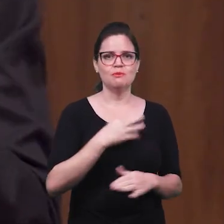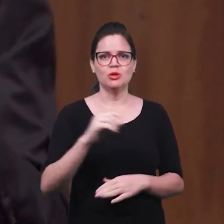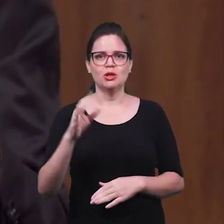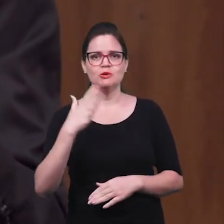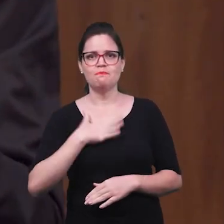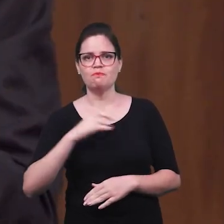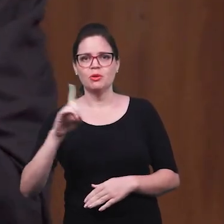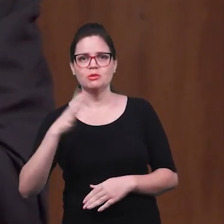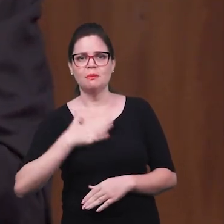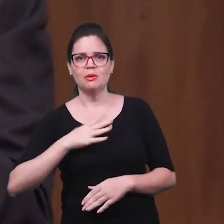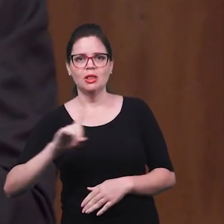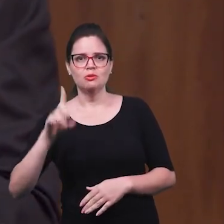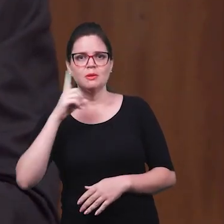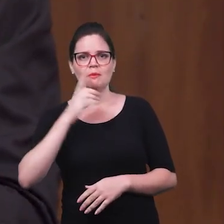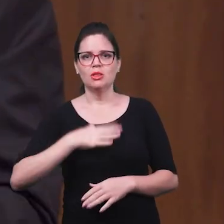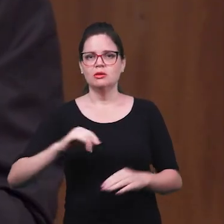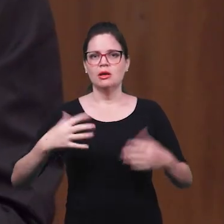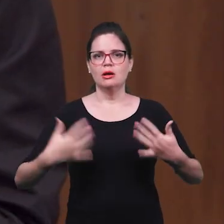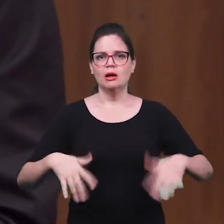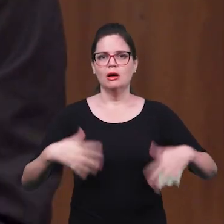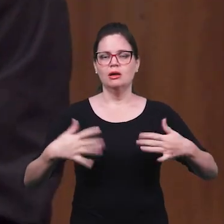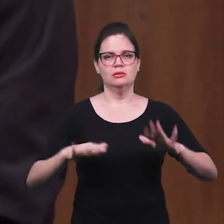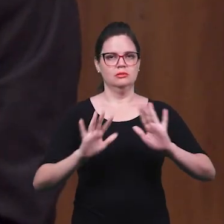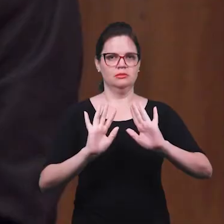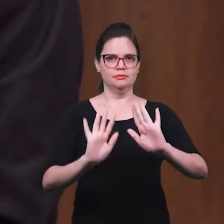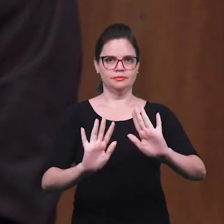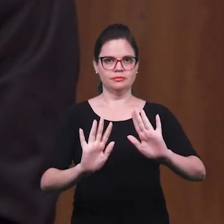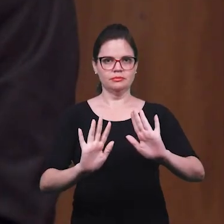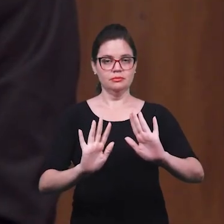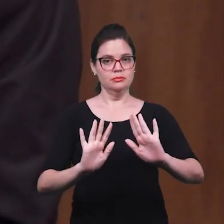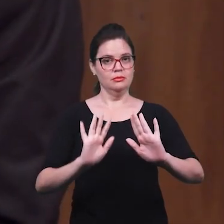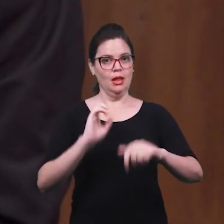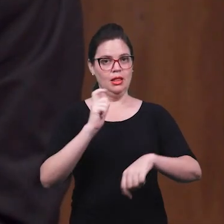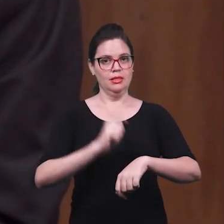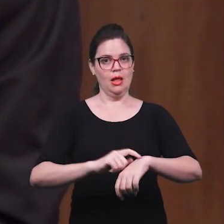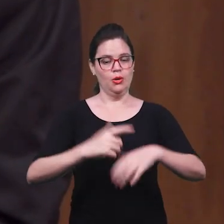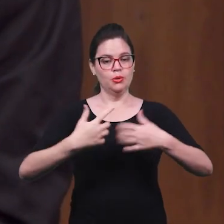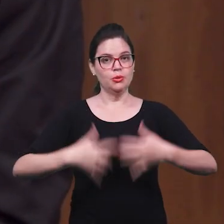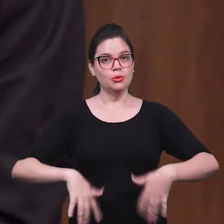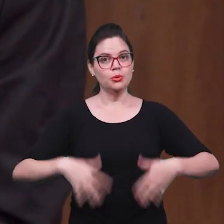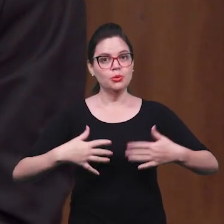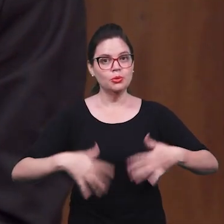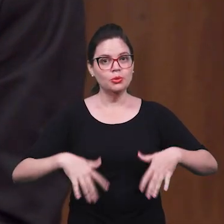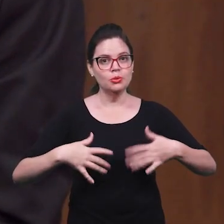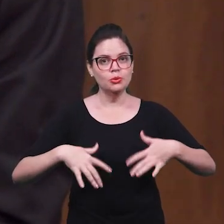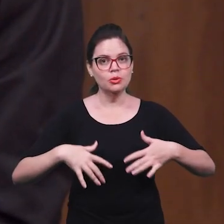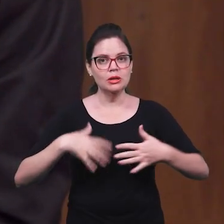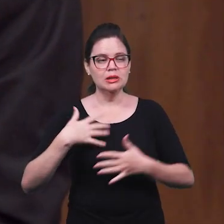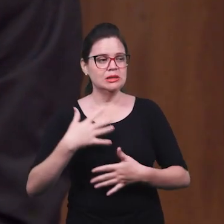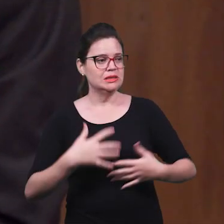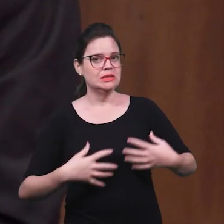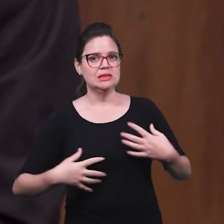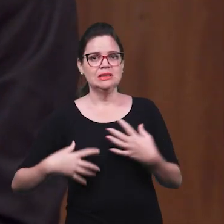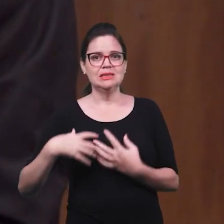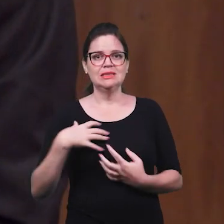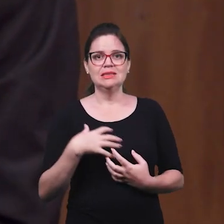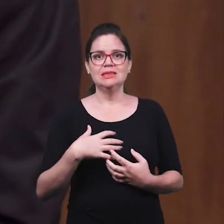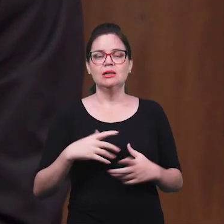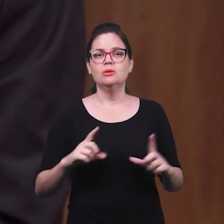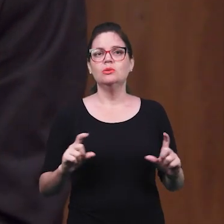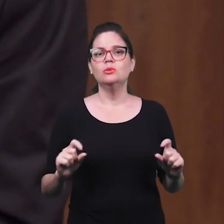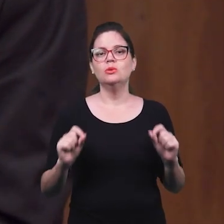entra o desespero, ele começa... Mas na hora do desespero, você tem